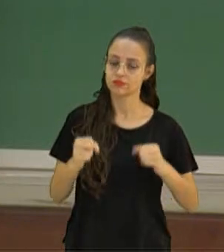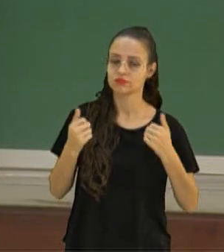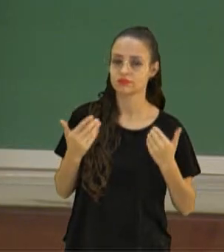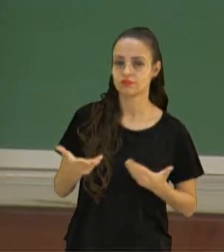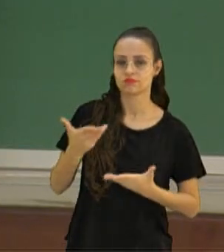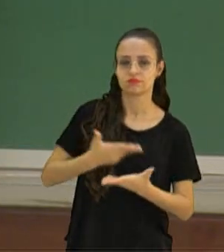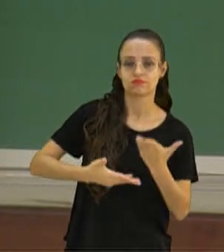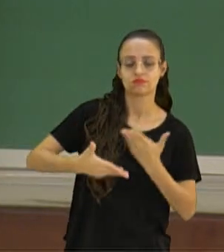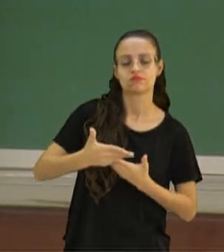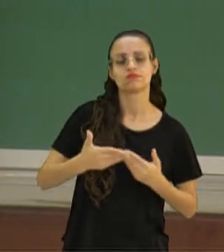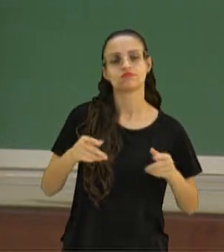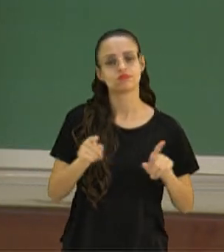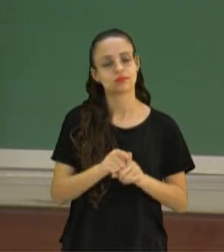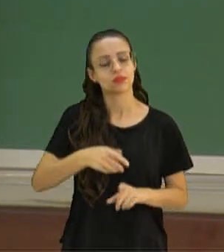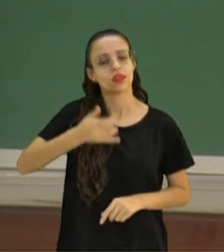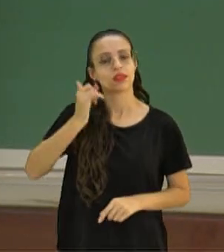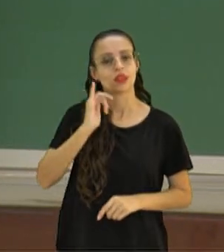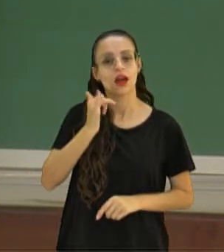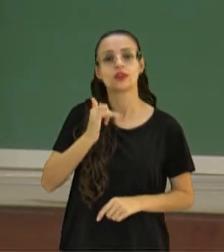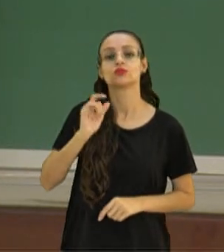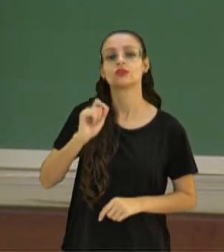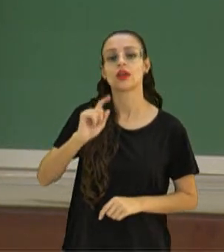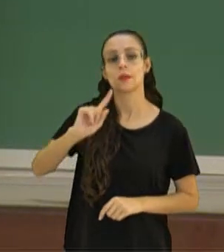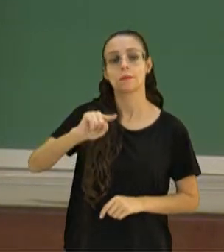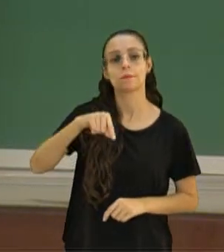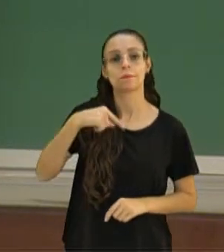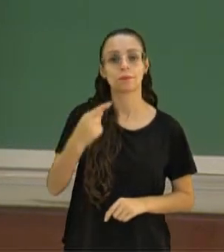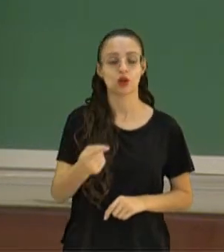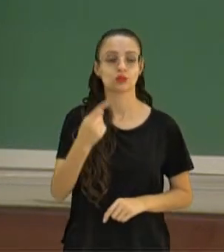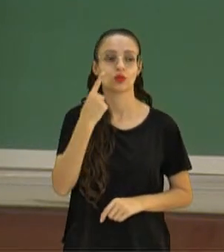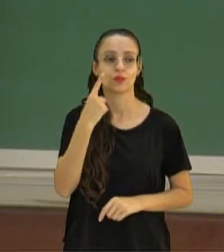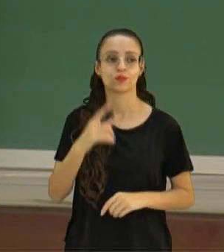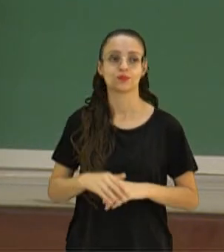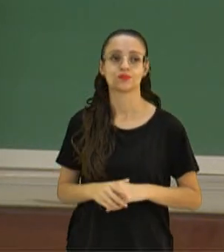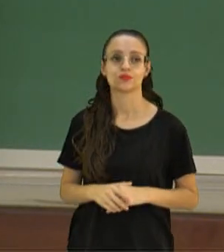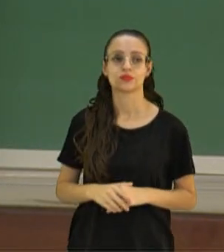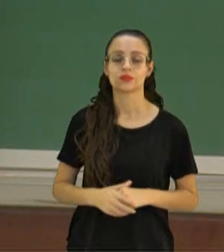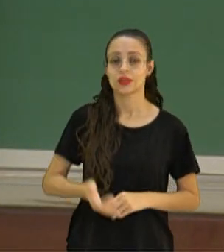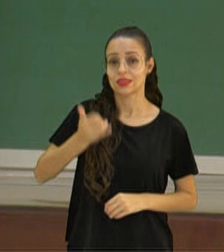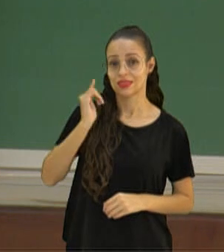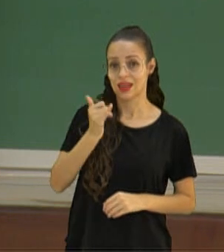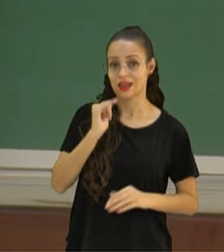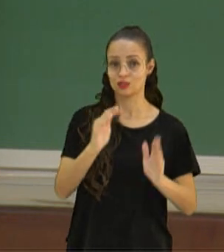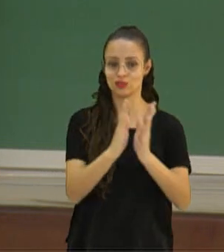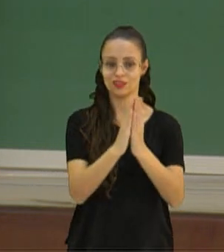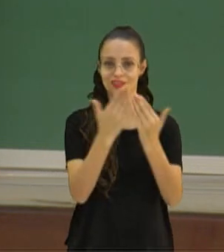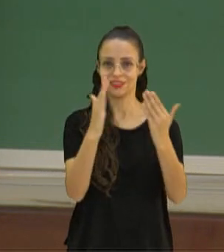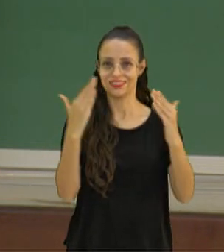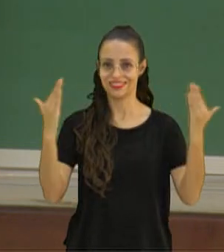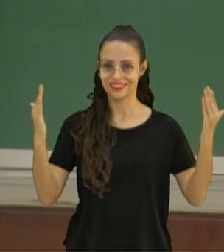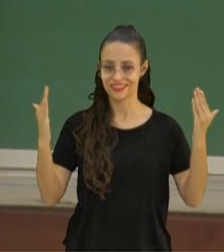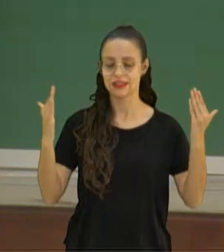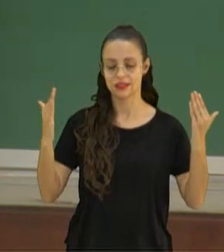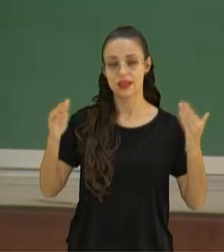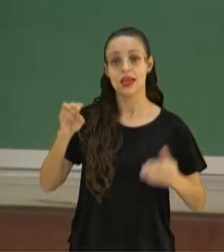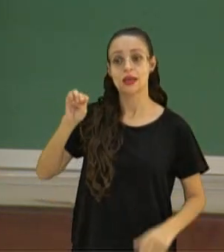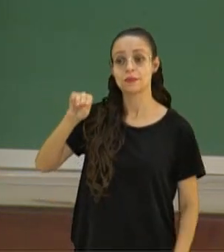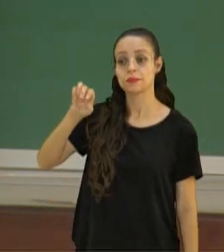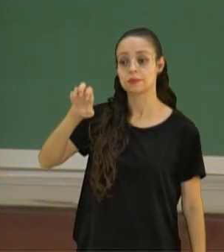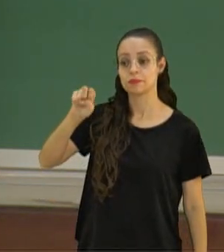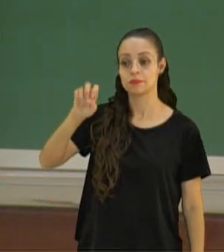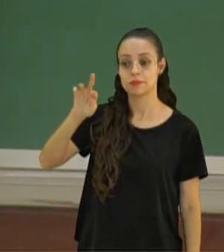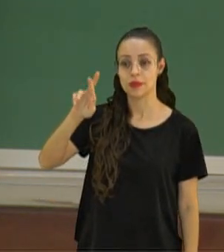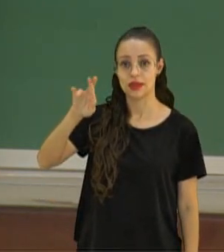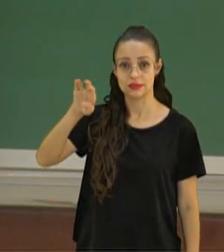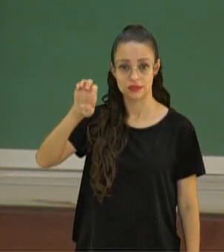entre ele e é narrado pelo próximo jogador que nós vamos ver aqui, que é o narrador, né? O mestre ou também Game Master,